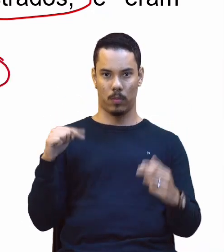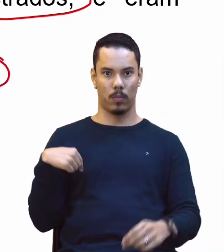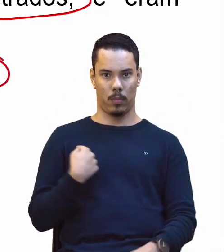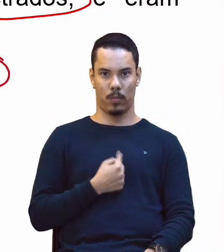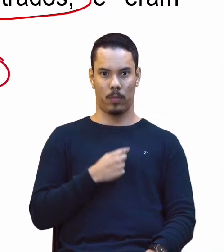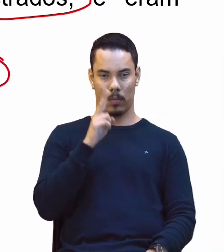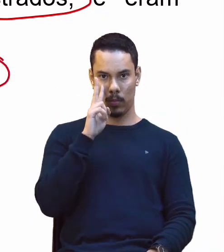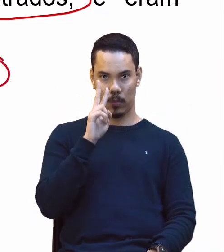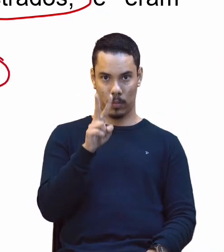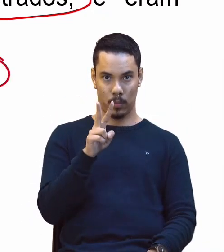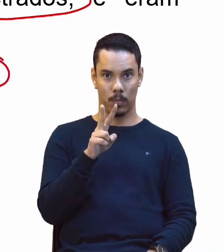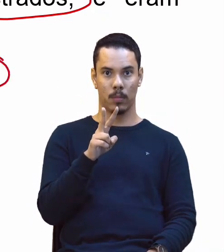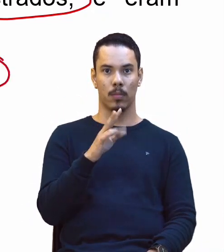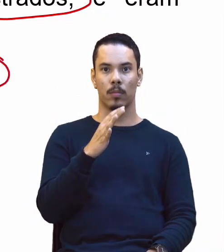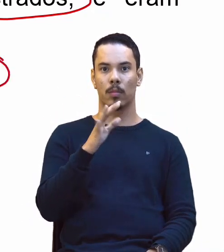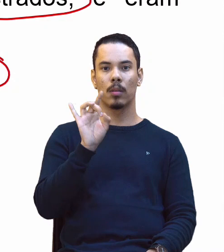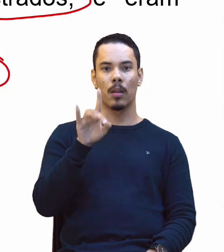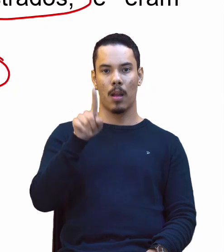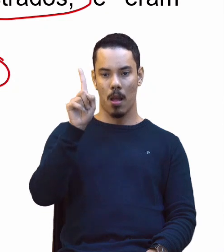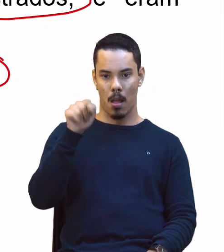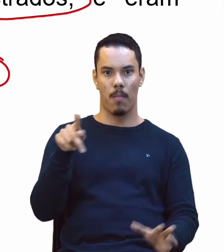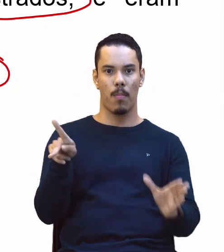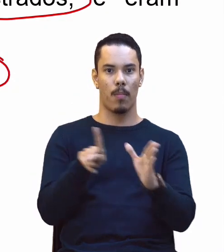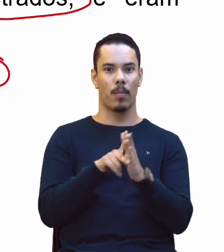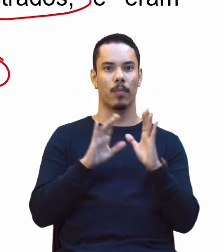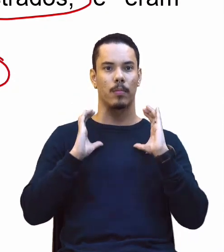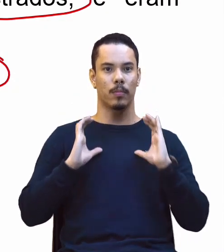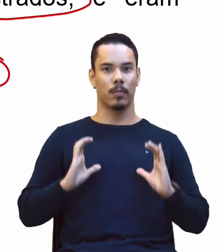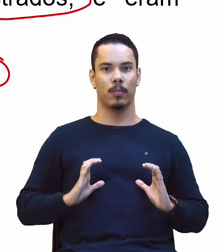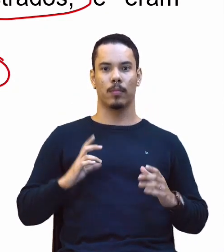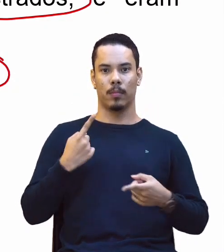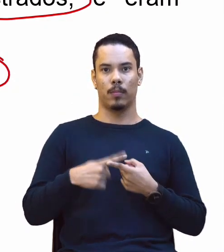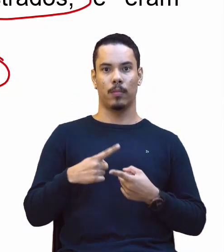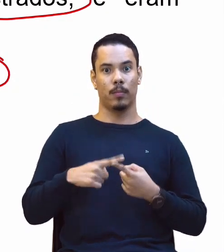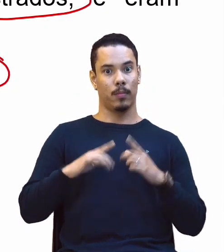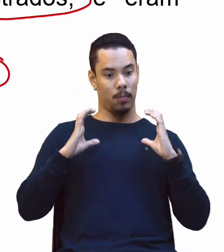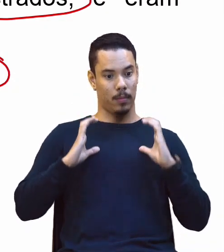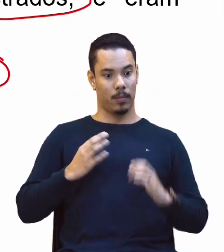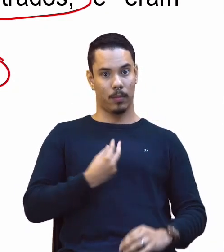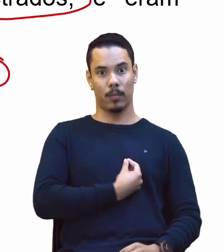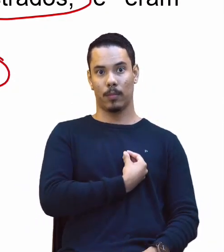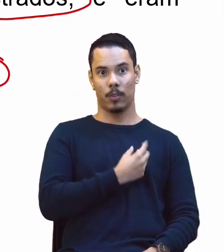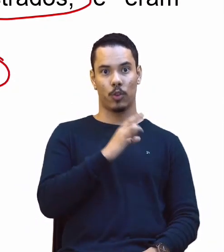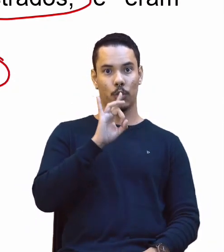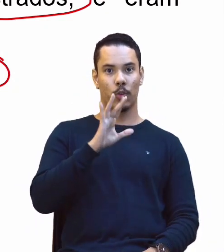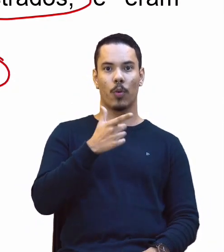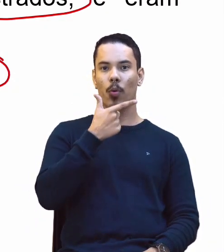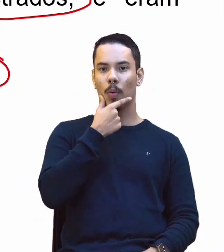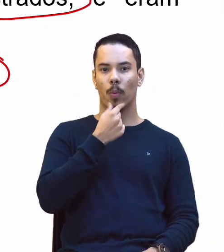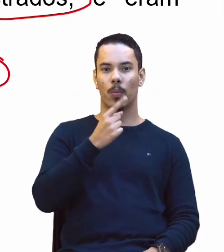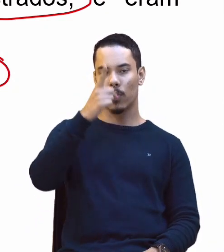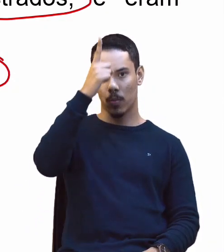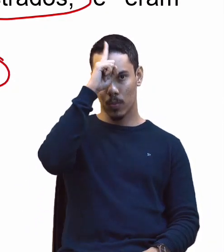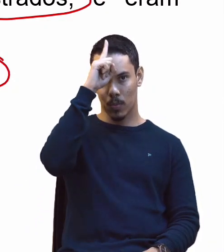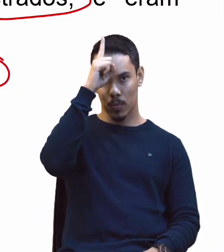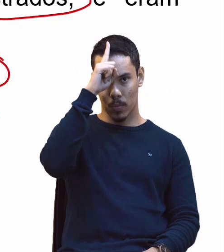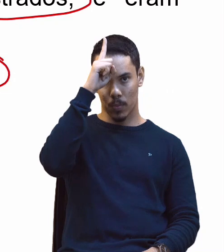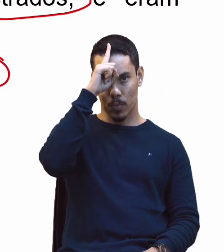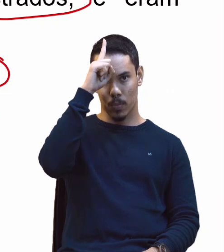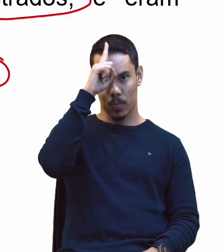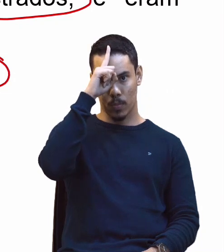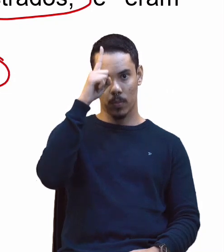são considerados cidadãos. A cidadania existe para apenas homens adultos, naturais